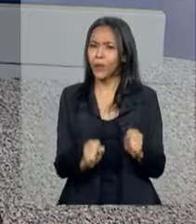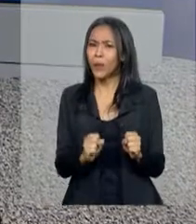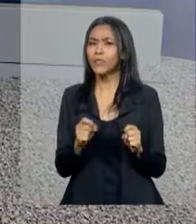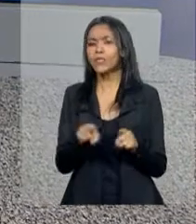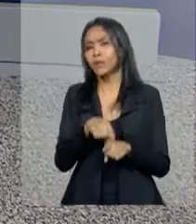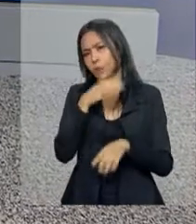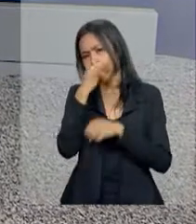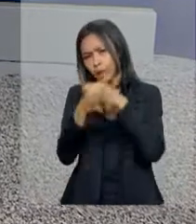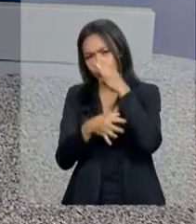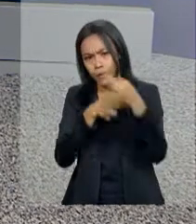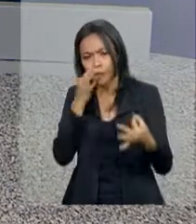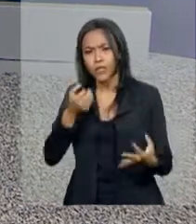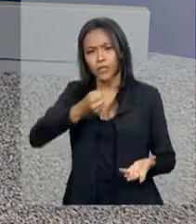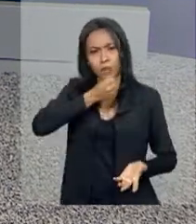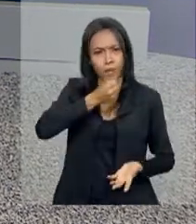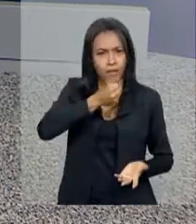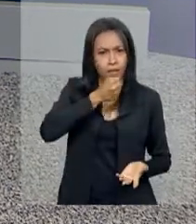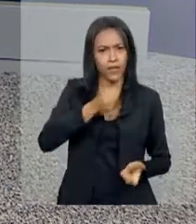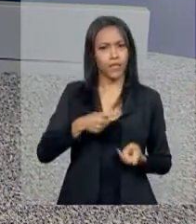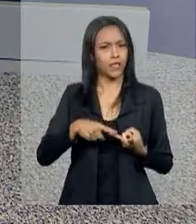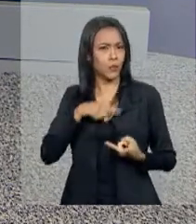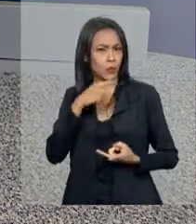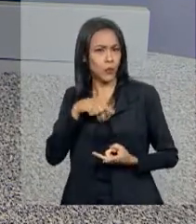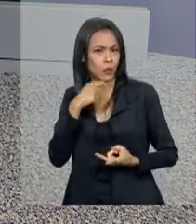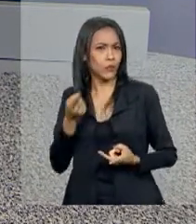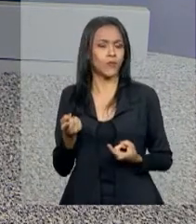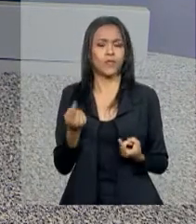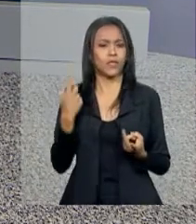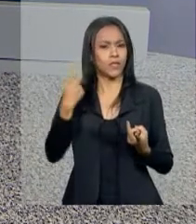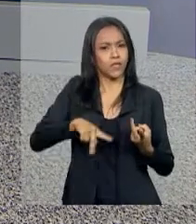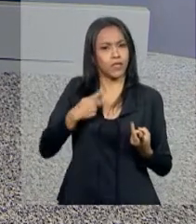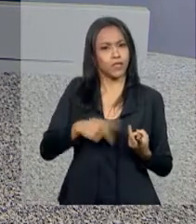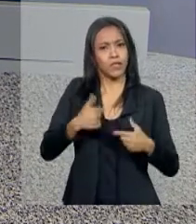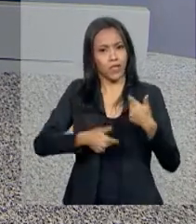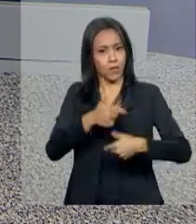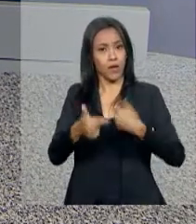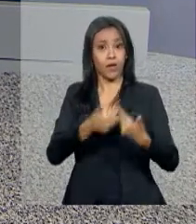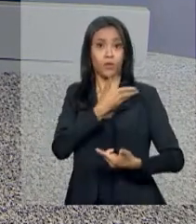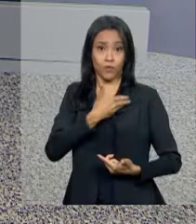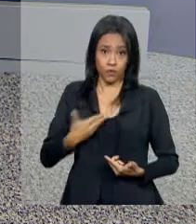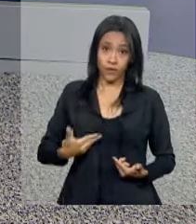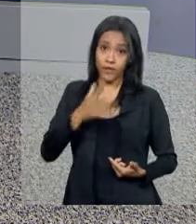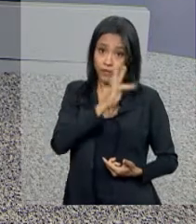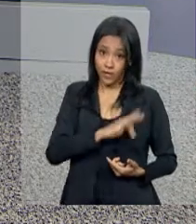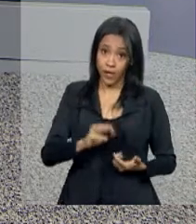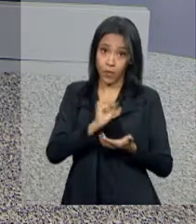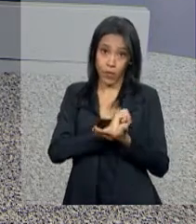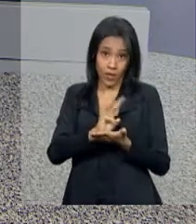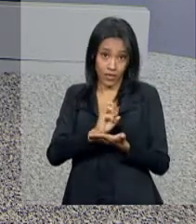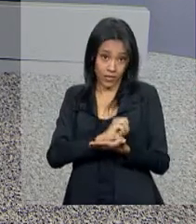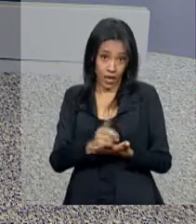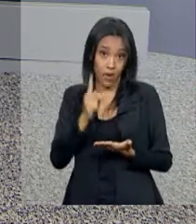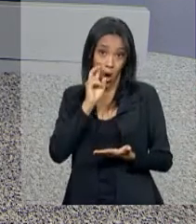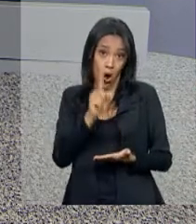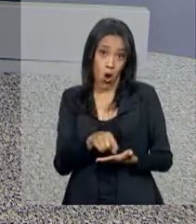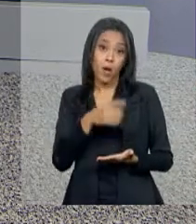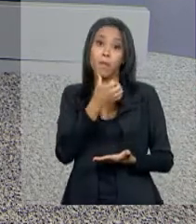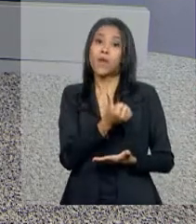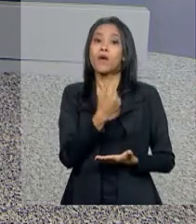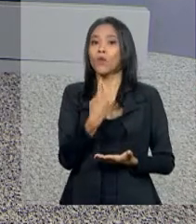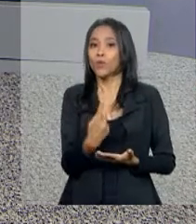suas sugestões de reportagens e dúvidas sobre programas e ações do governo para o nosso WhatsApp. Anota aí, é o